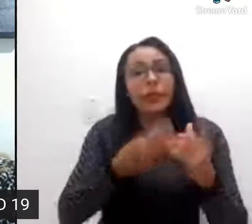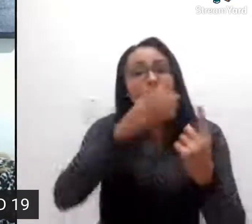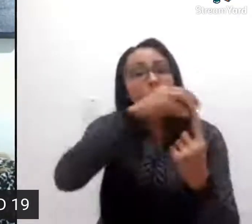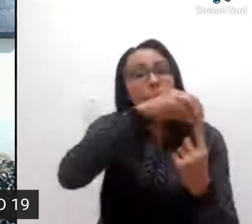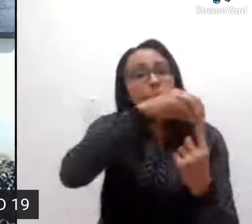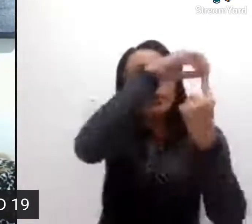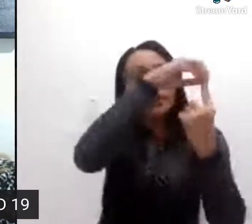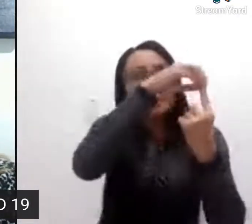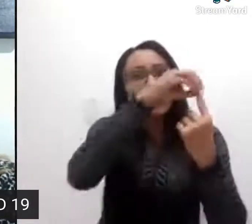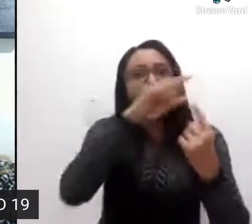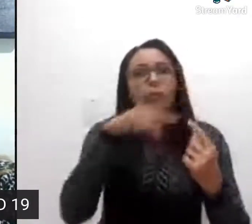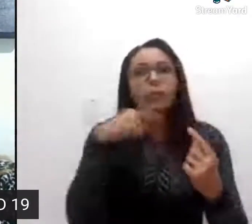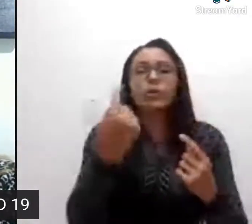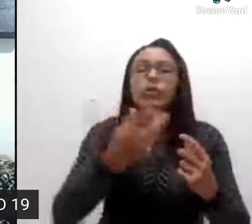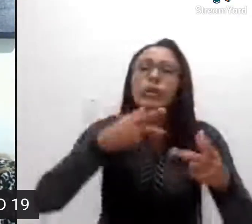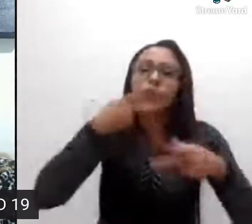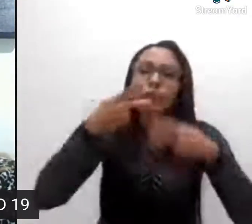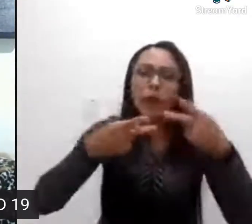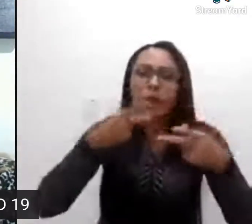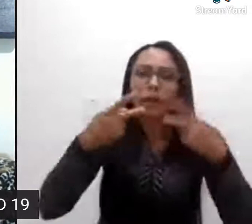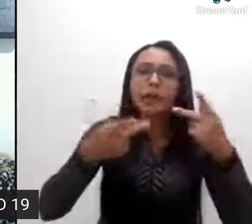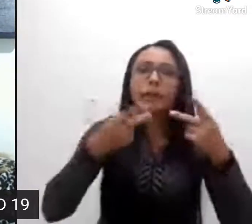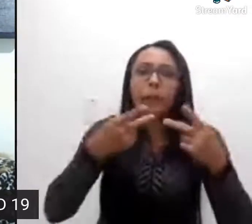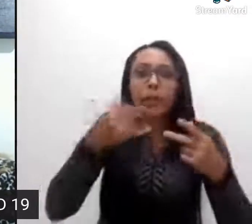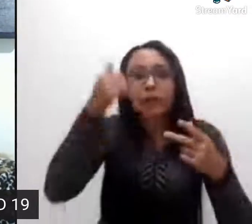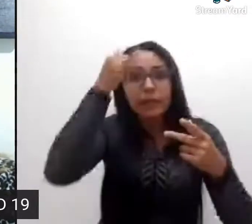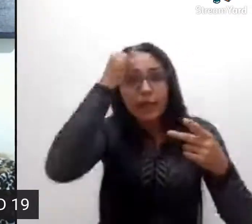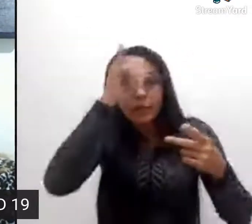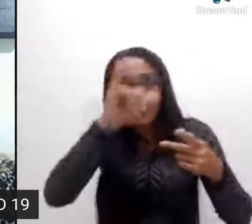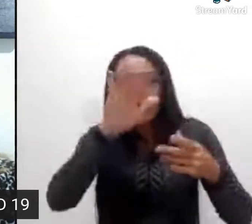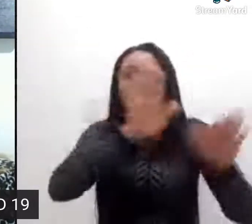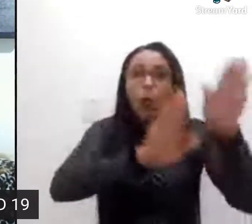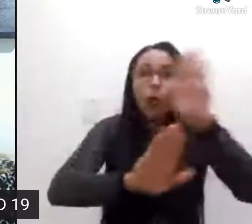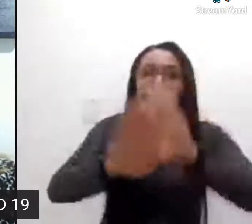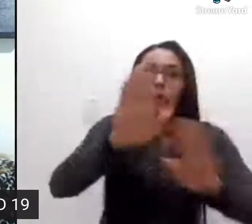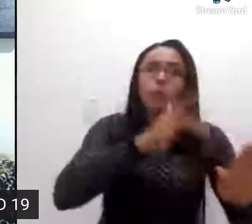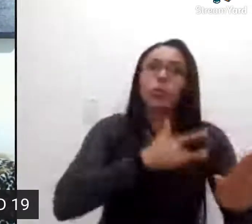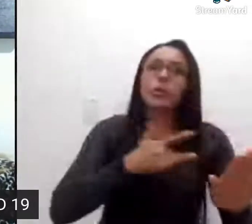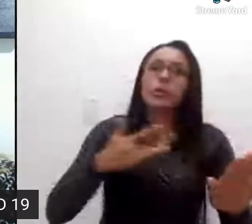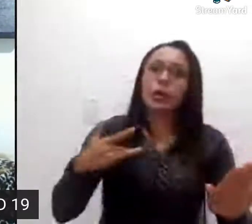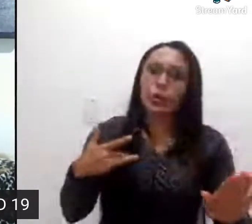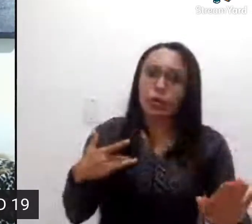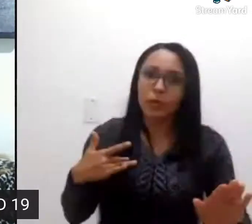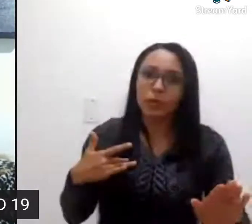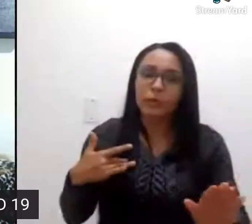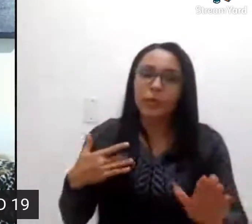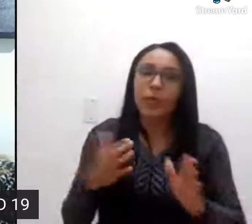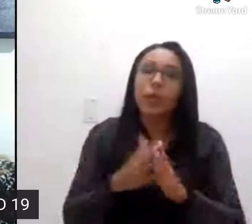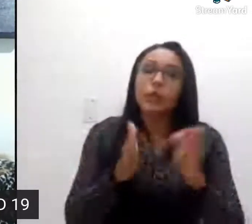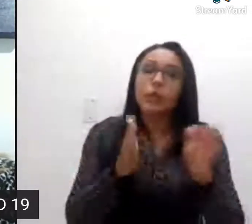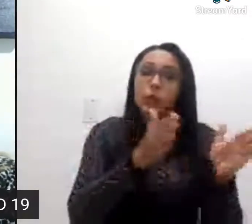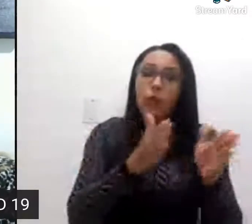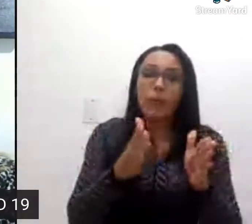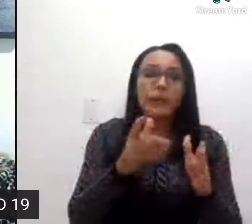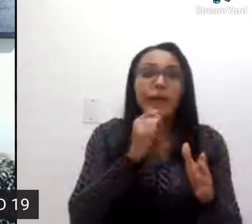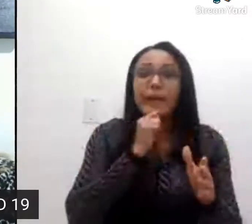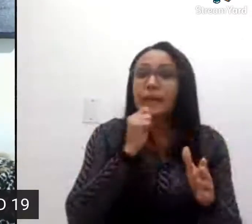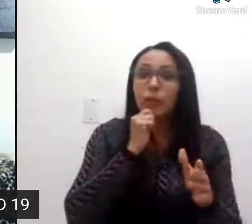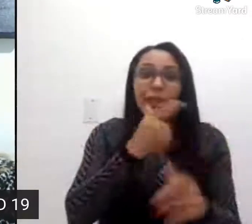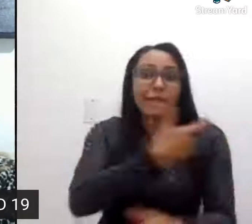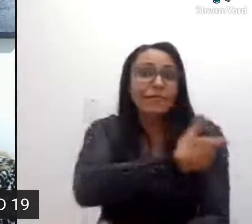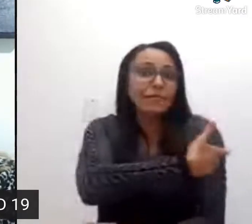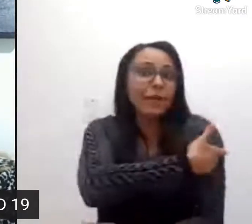a gente fala de prevenção, de cuidados da saúde. Nesse momento, como a gente ainda não tem uma vacina, a